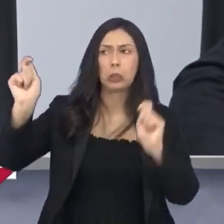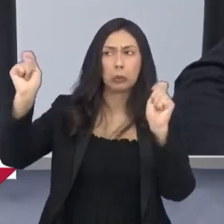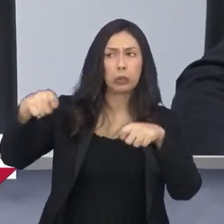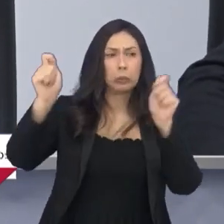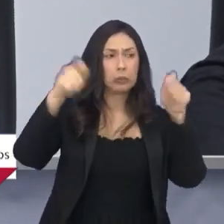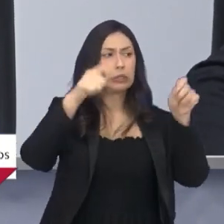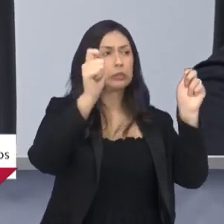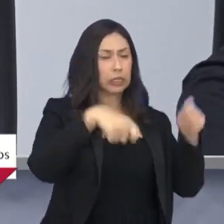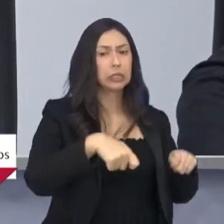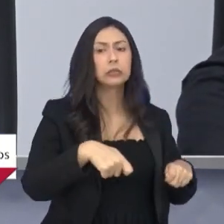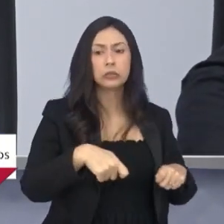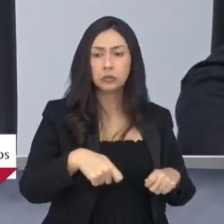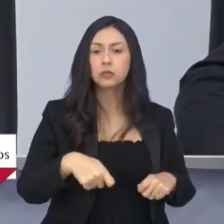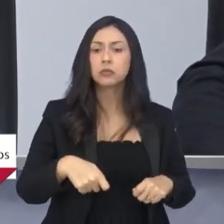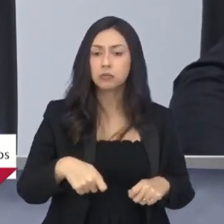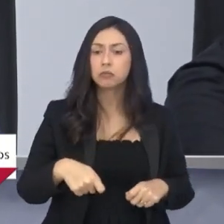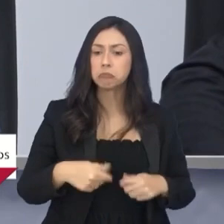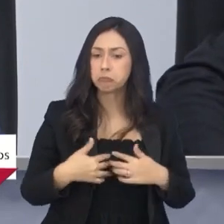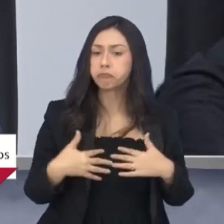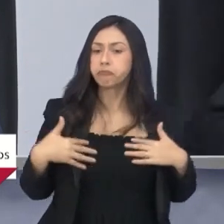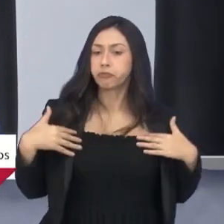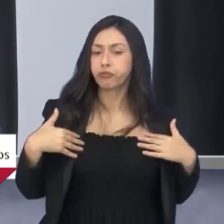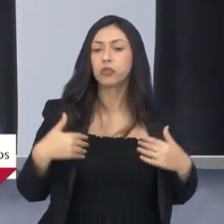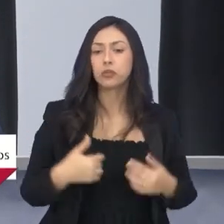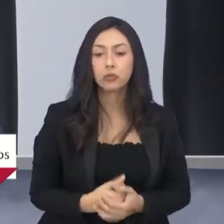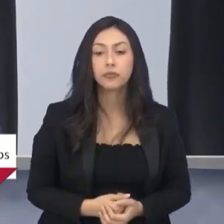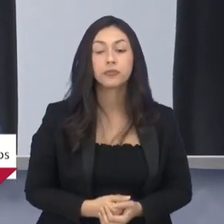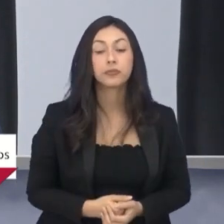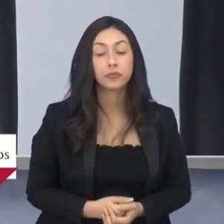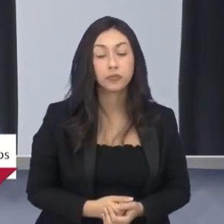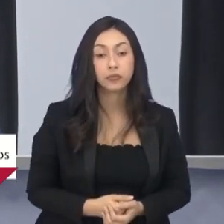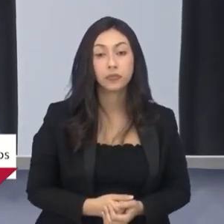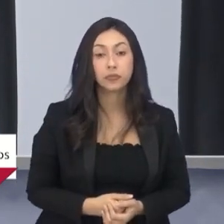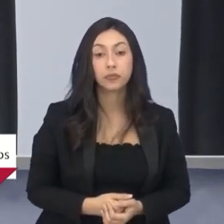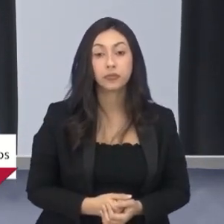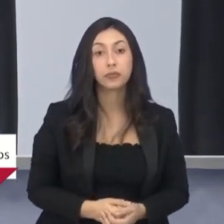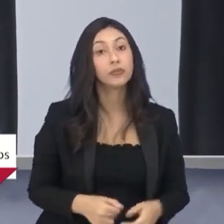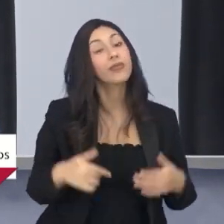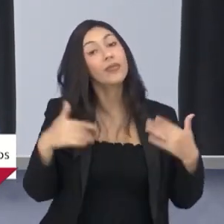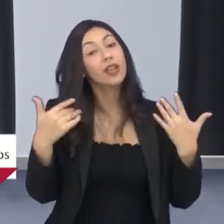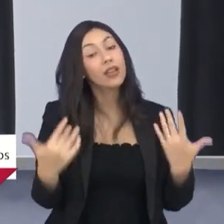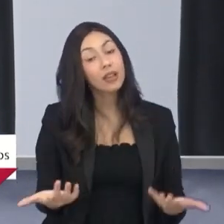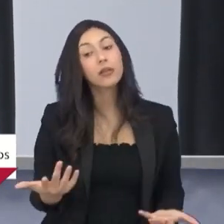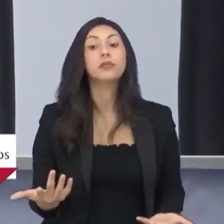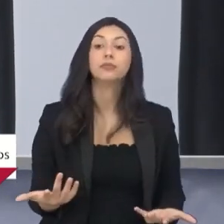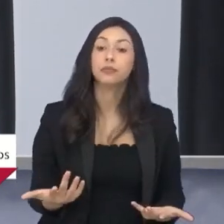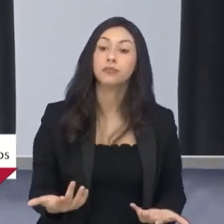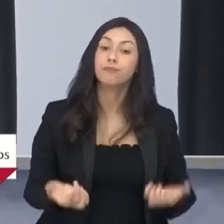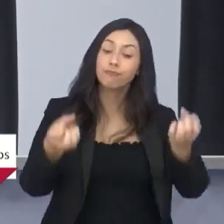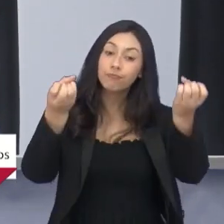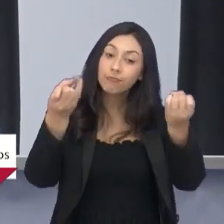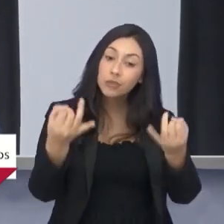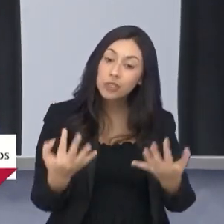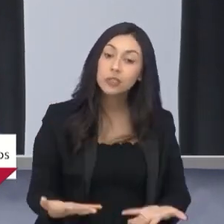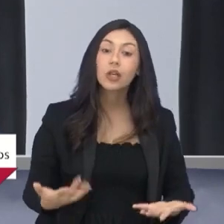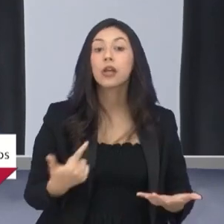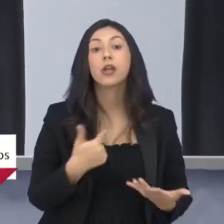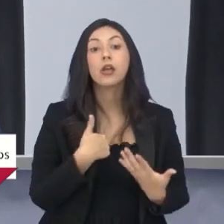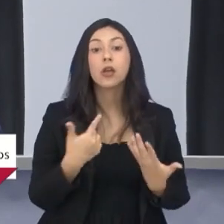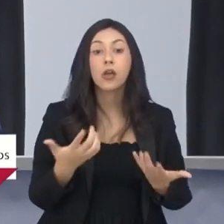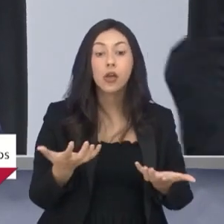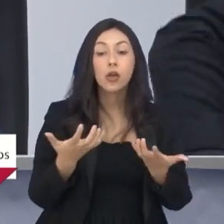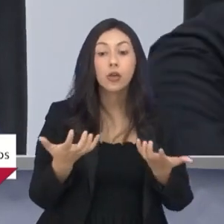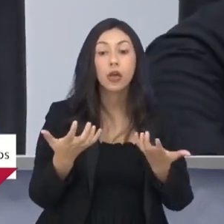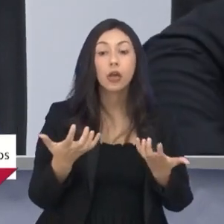funcionários que que nos enche de orgulho então feitas essas Breves considerações eu queria